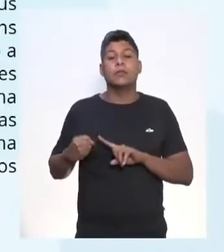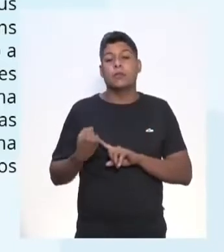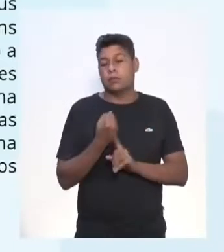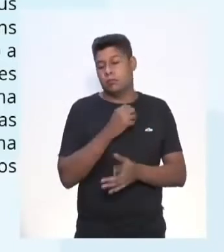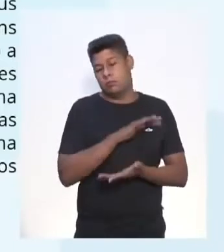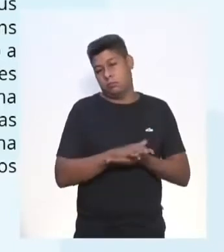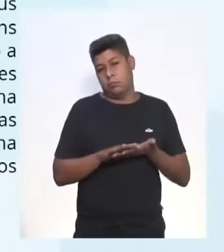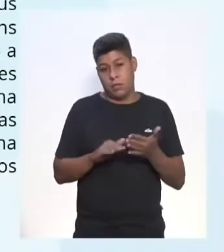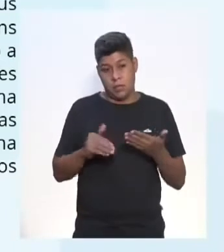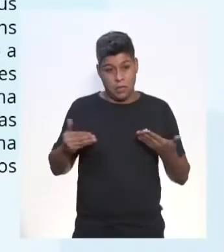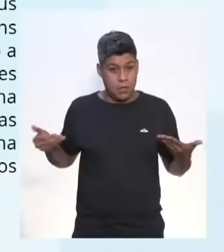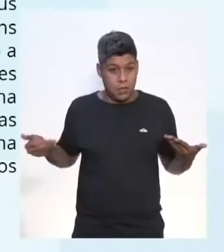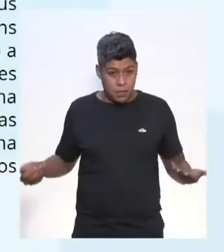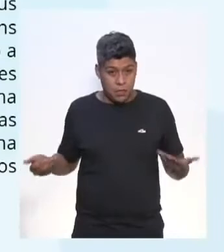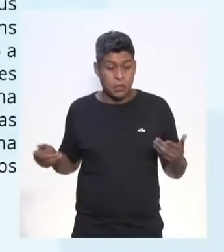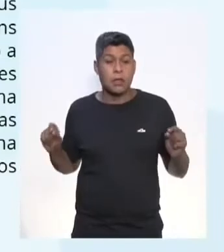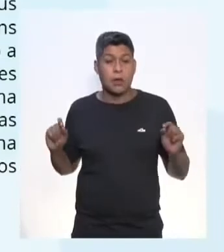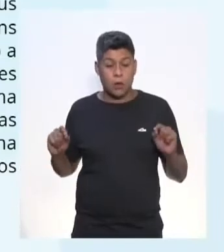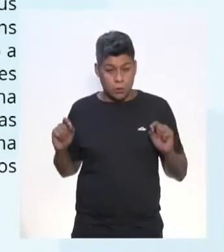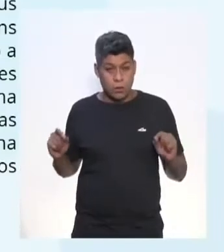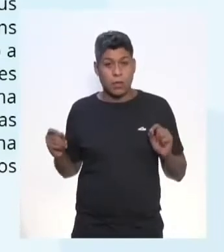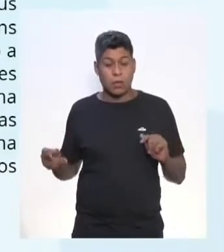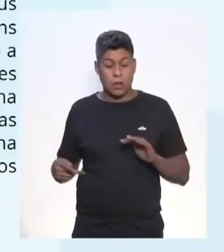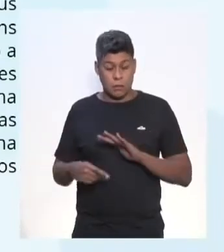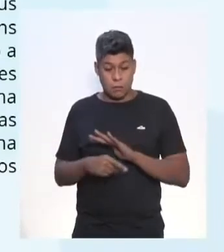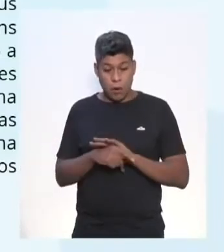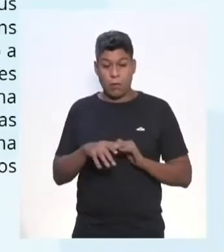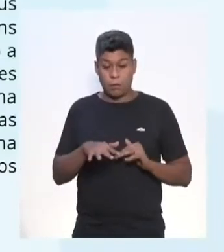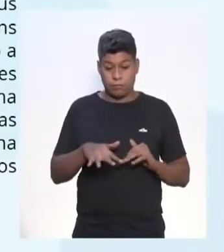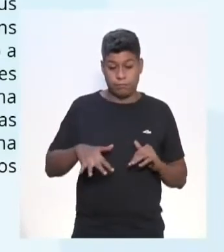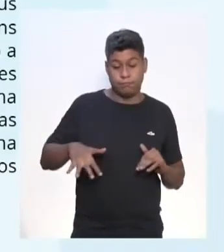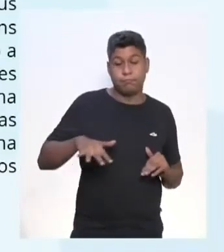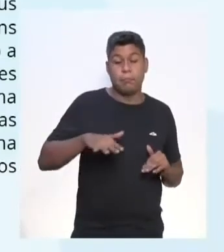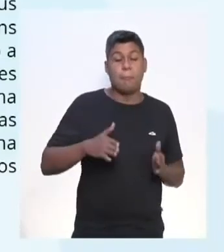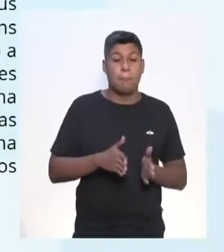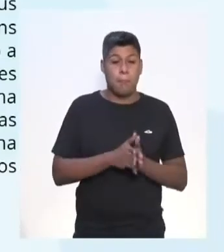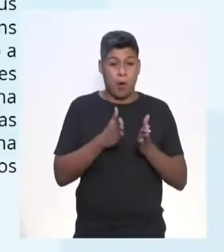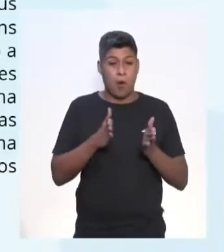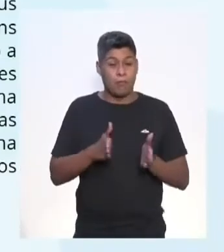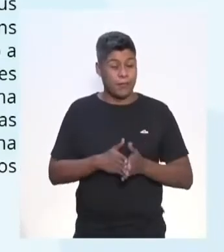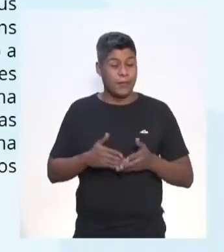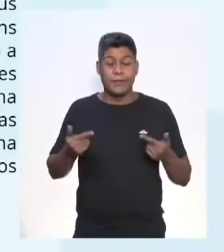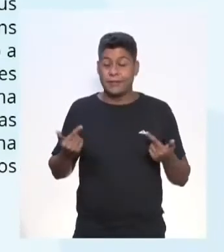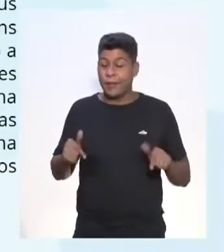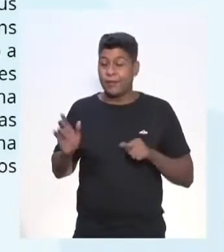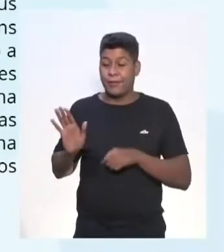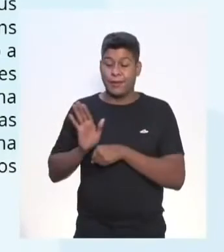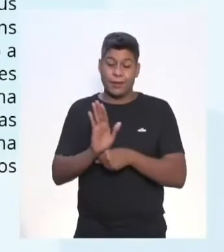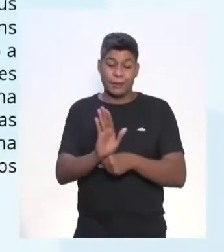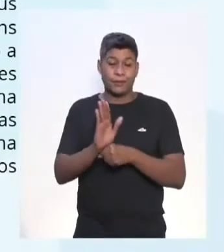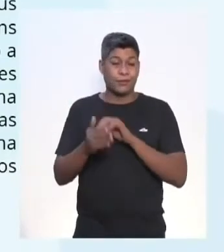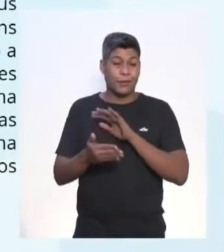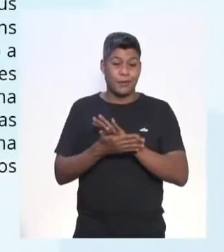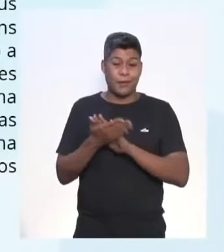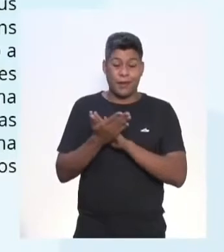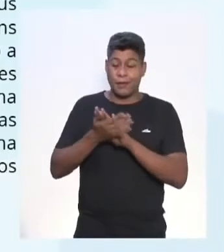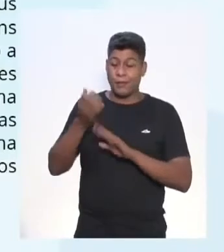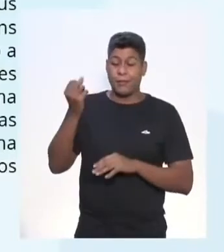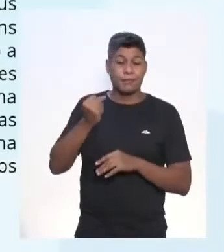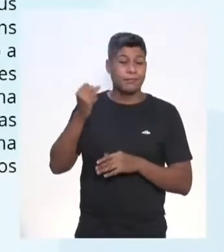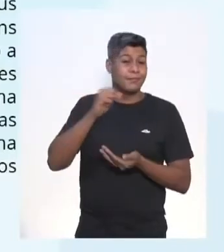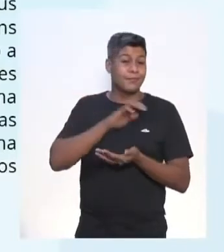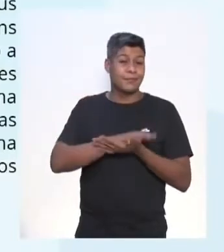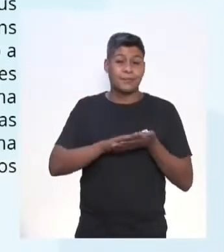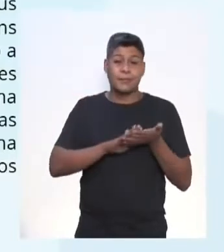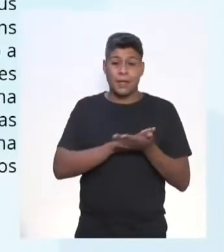sociais. Então, galerinha, a população mais pobre não teve nenhum benefício ainda nesse